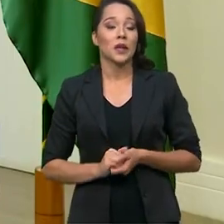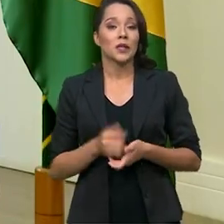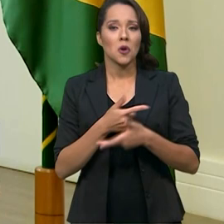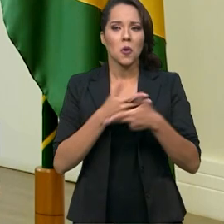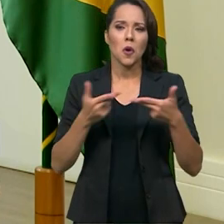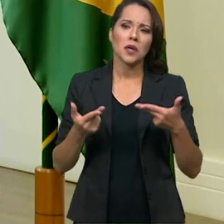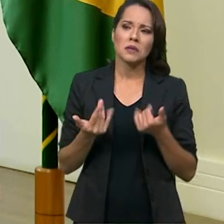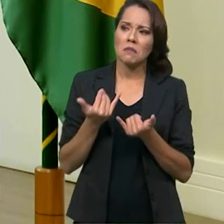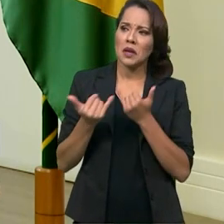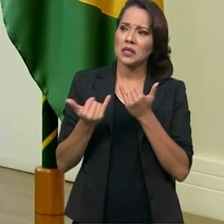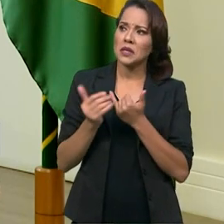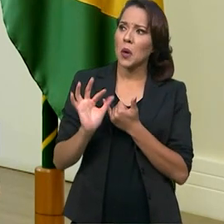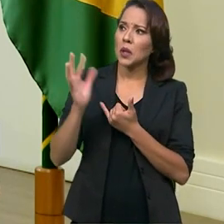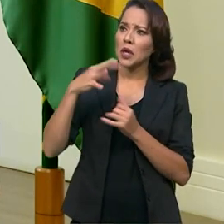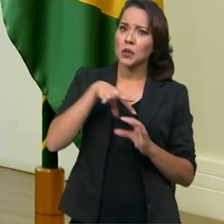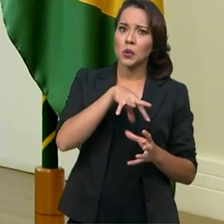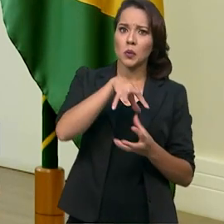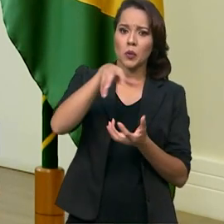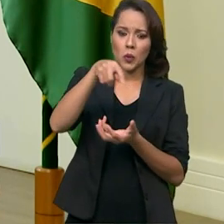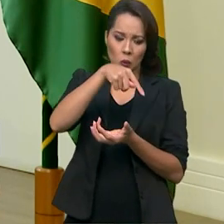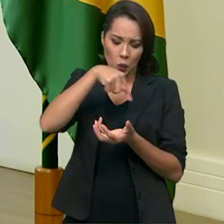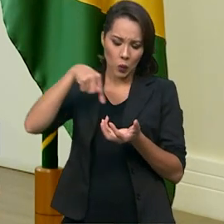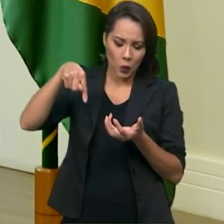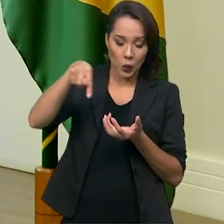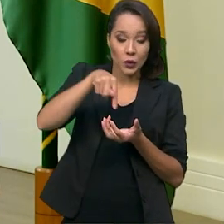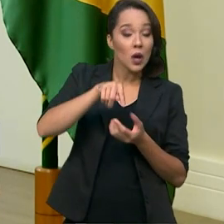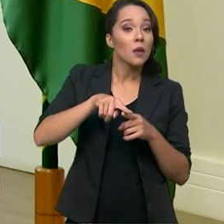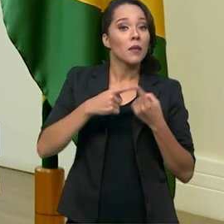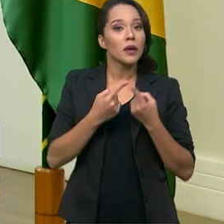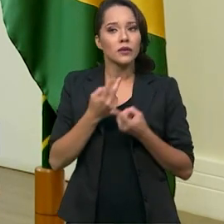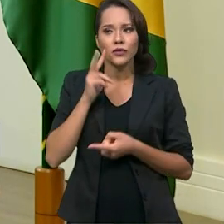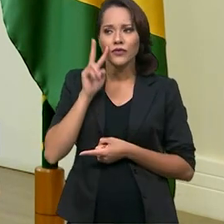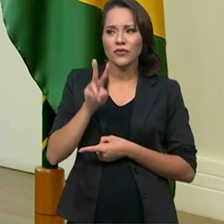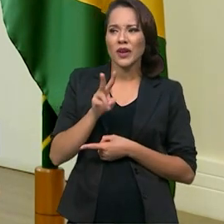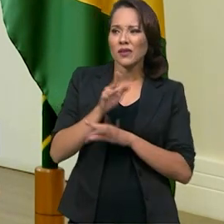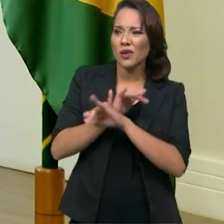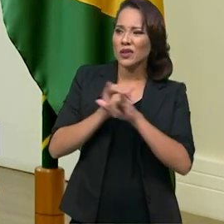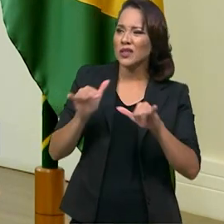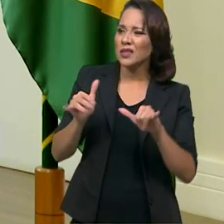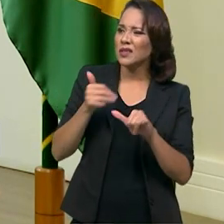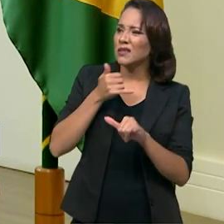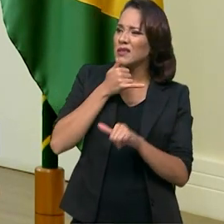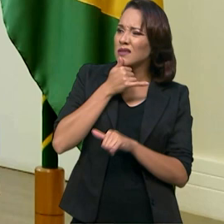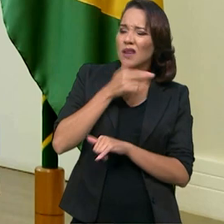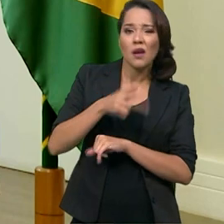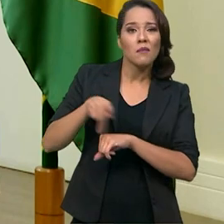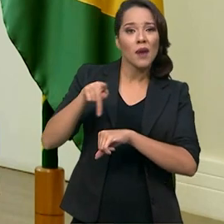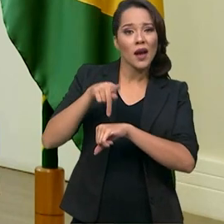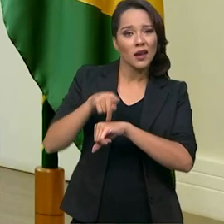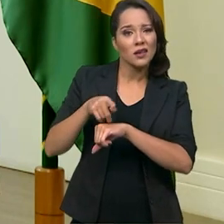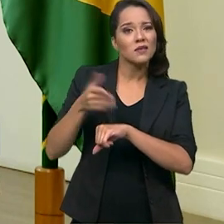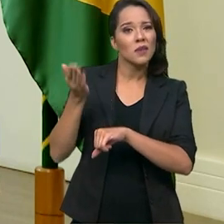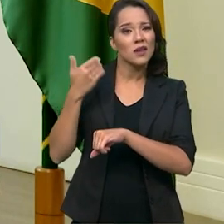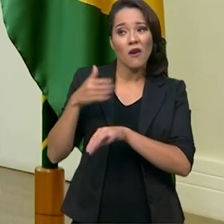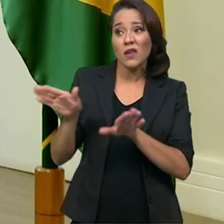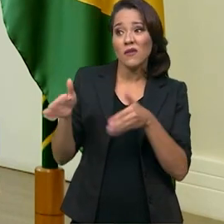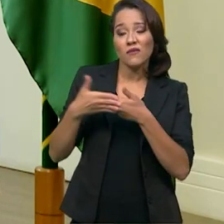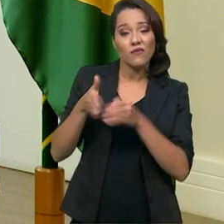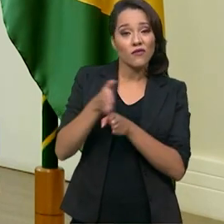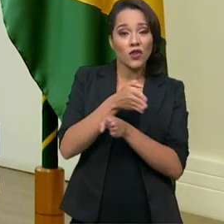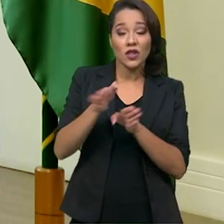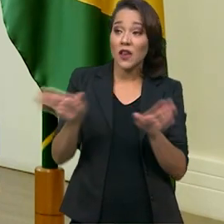similares ocorrem ao redor do mundo, mas nós sempre vemos notícias muito desagradáveis, né? Países que inclusive fecham